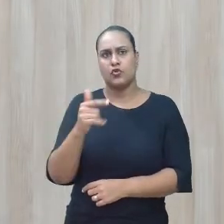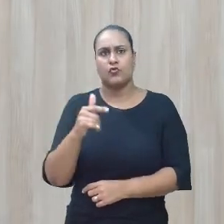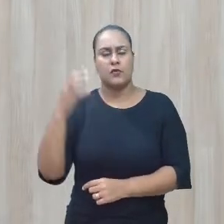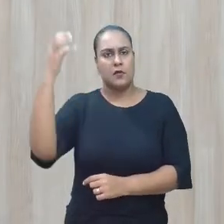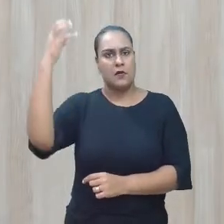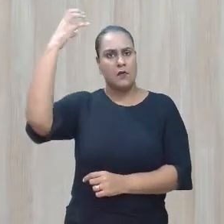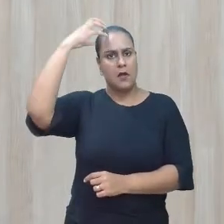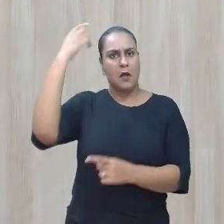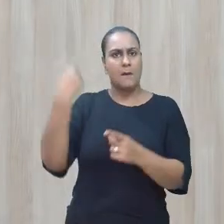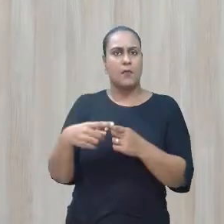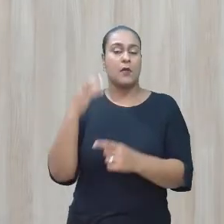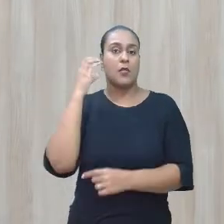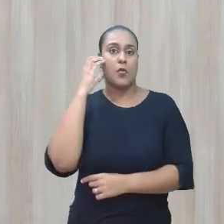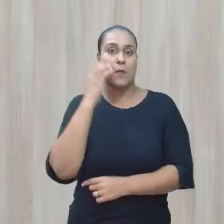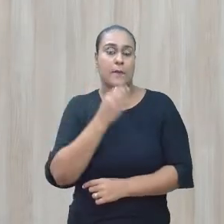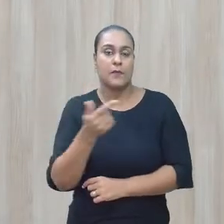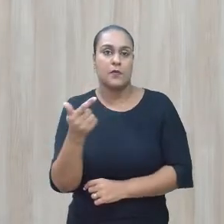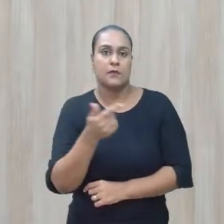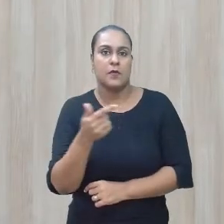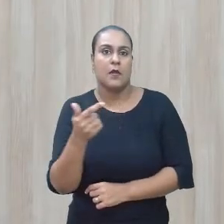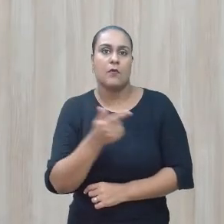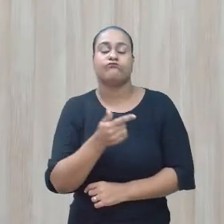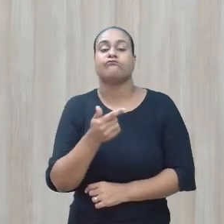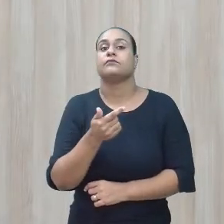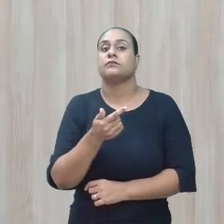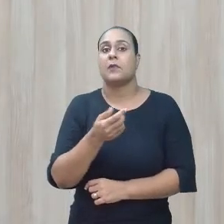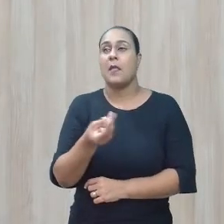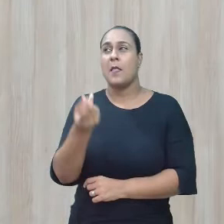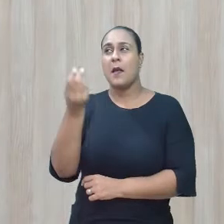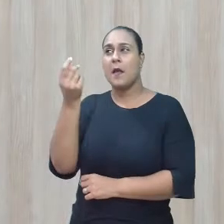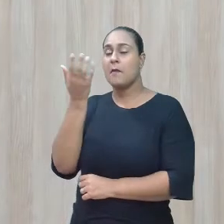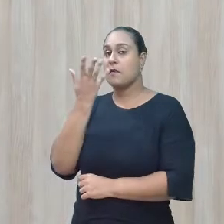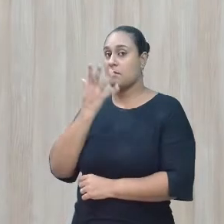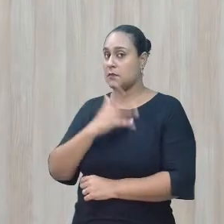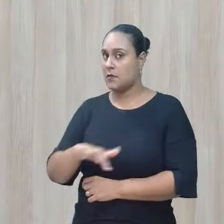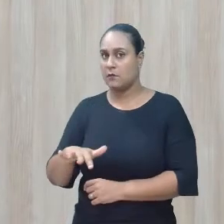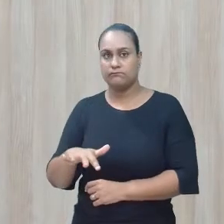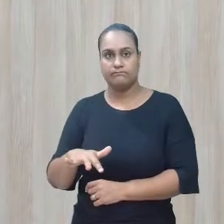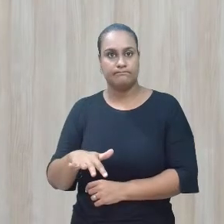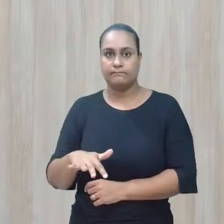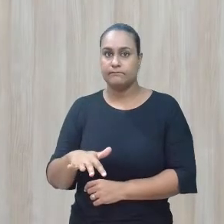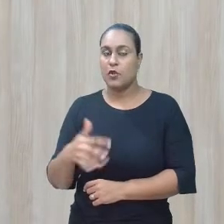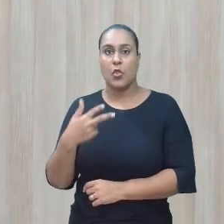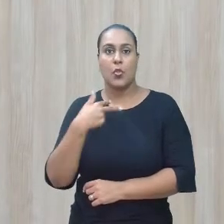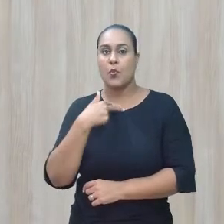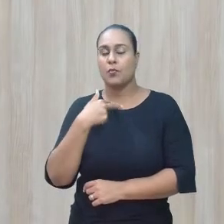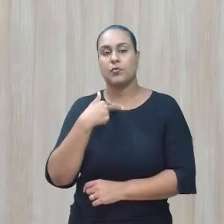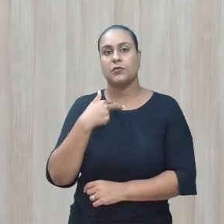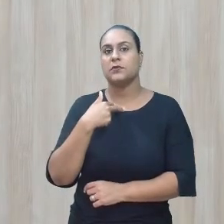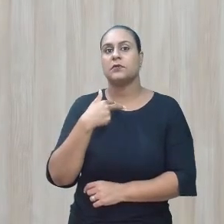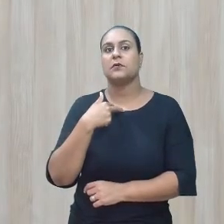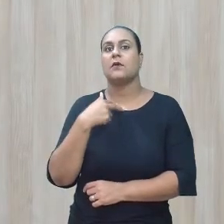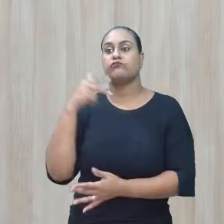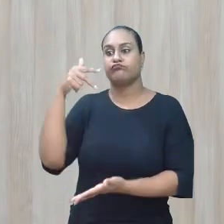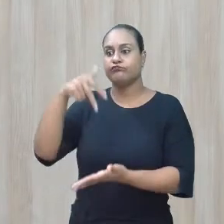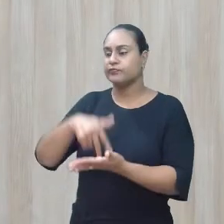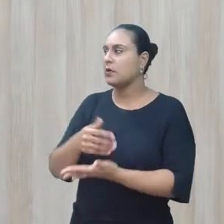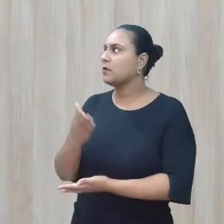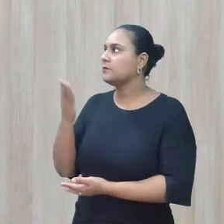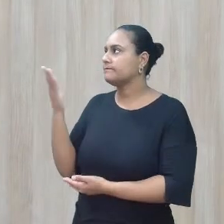ainda era uma criança, né, então vai se esperar, não é, alguns anos até que ele pudesse assumir, a gente vai chegar lá daqui a